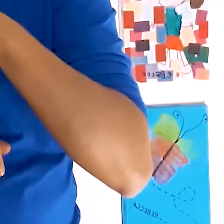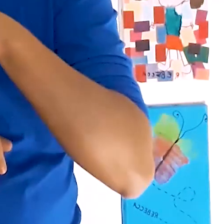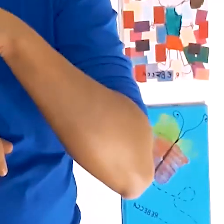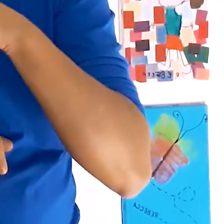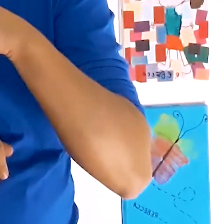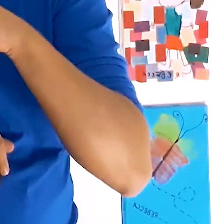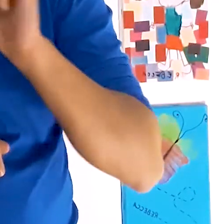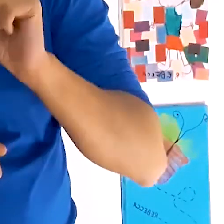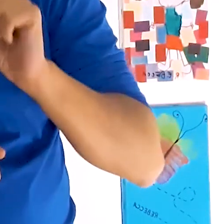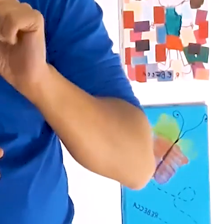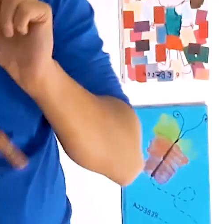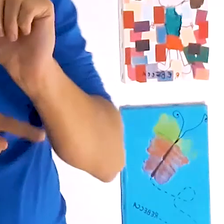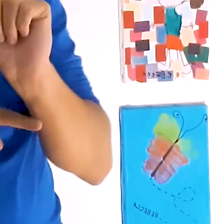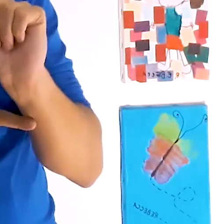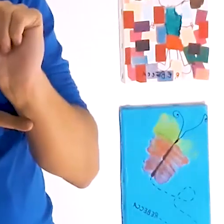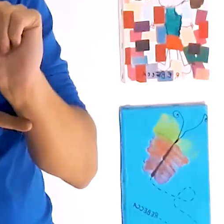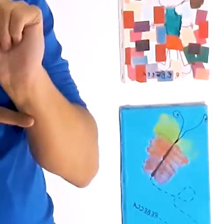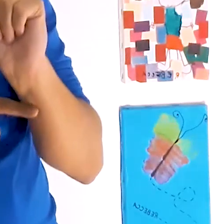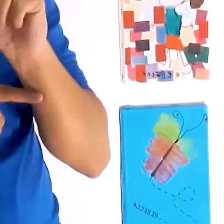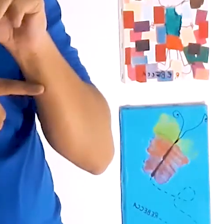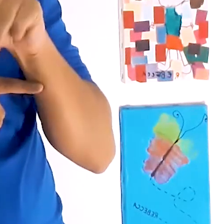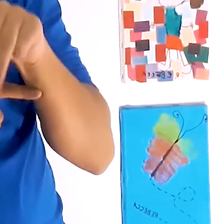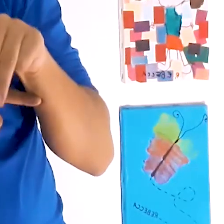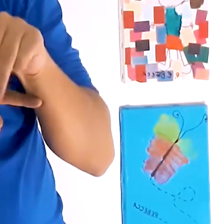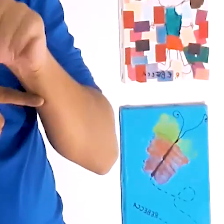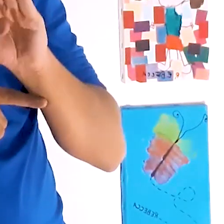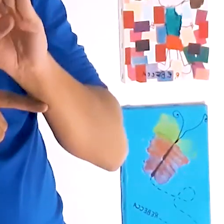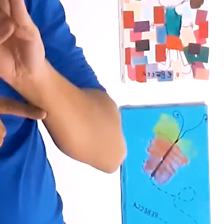A ambulância. Sinal, ambulância.